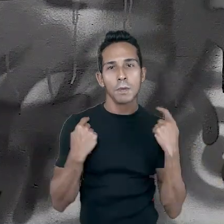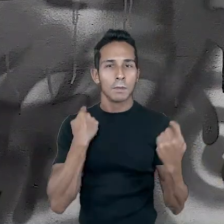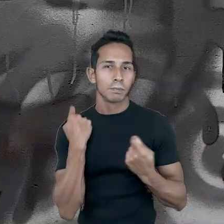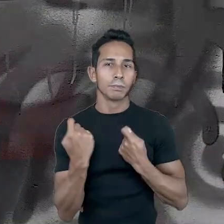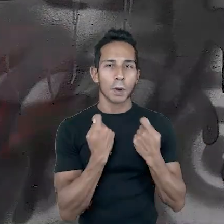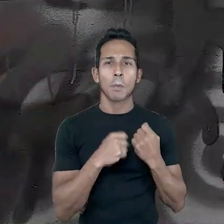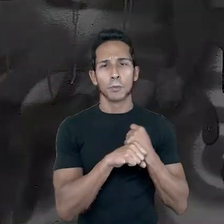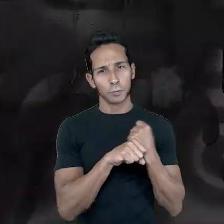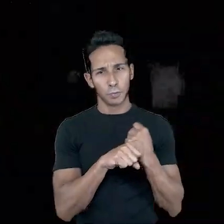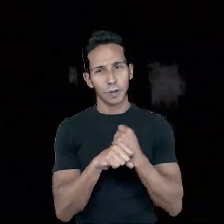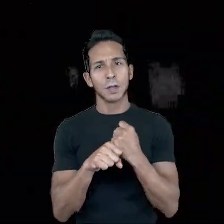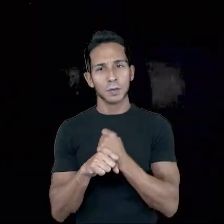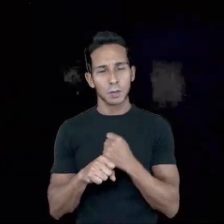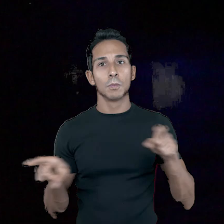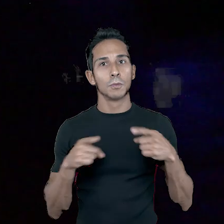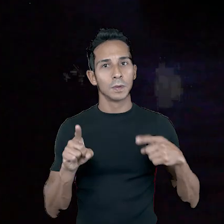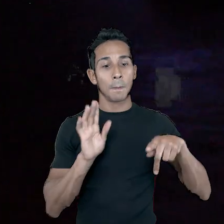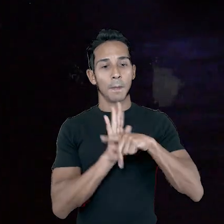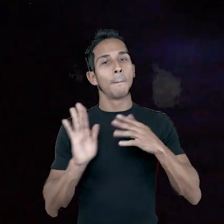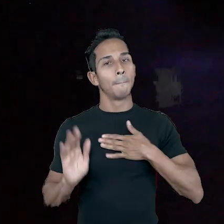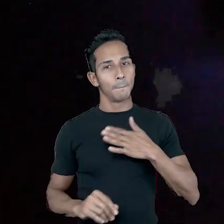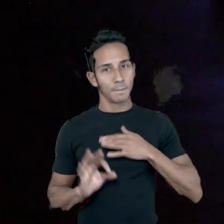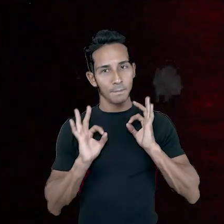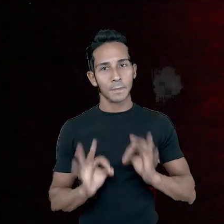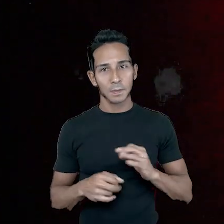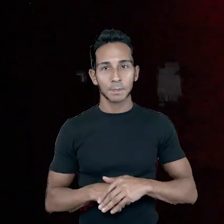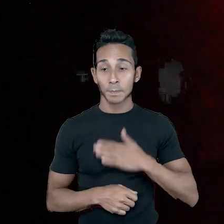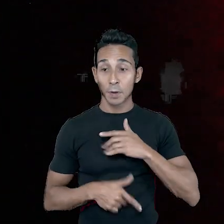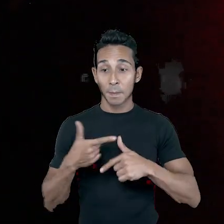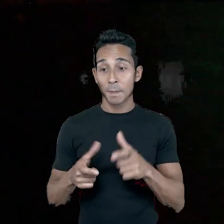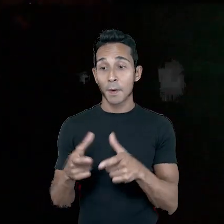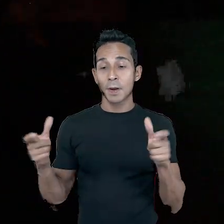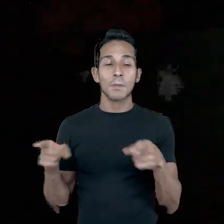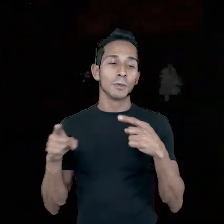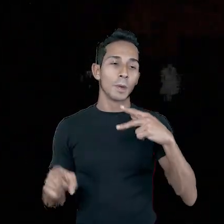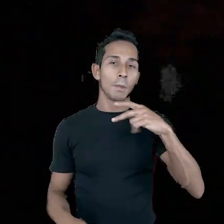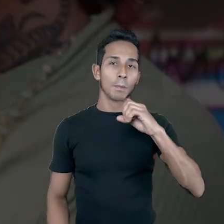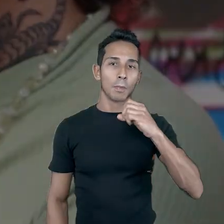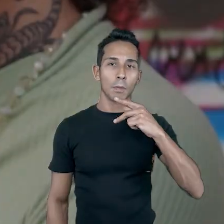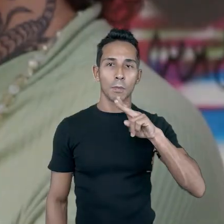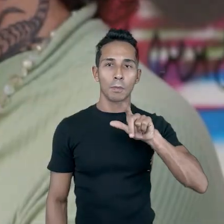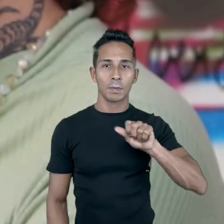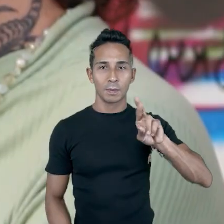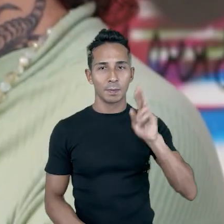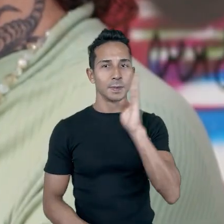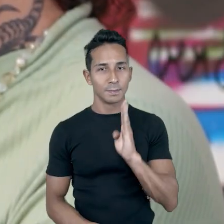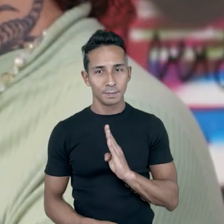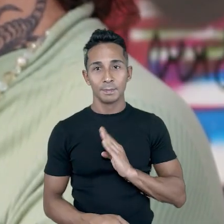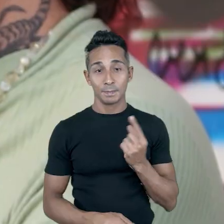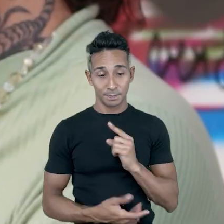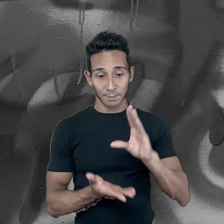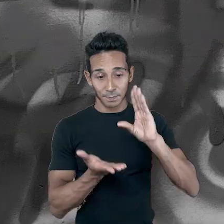música eletrônica durante muito tempo. Que aí eu tô falando de músicas minhas mesmo. Mas o grosso do meu trabalho é música